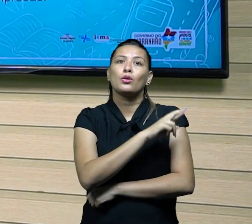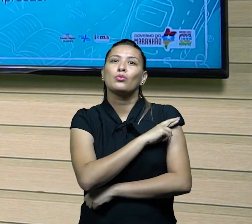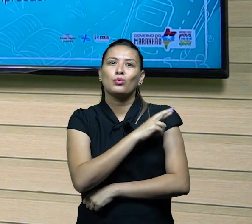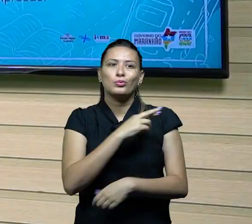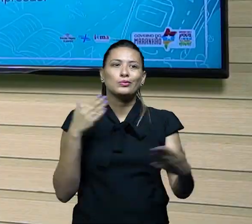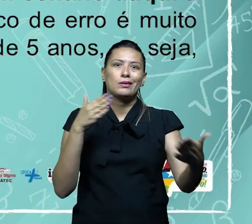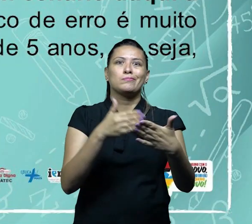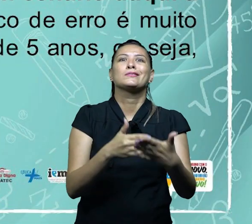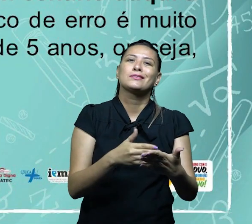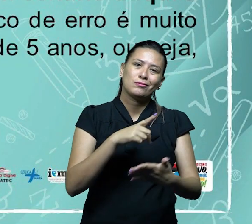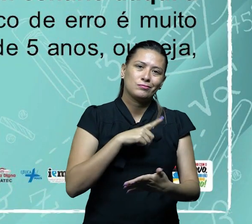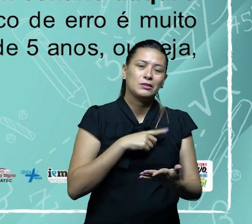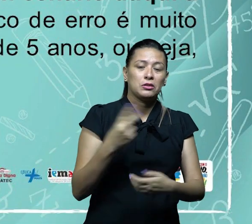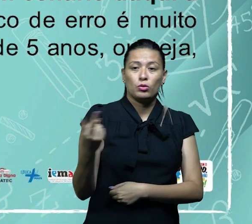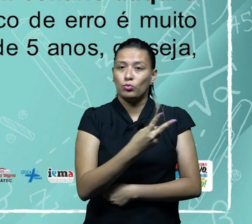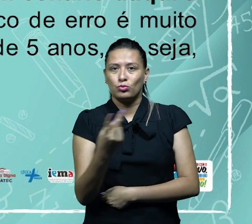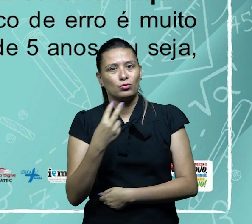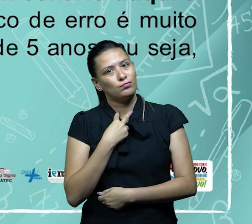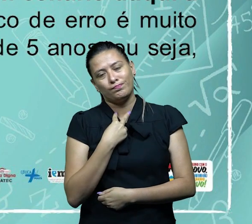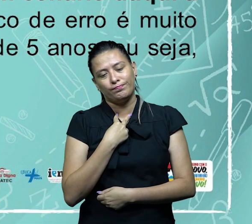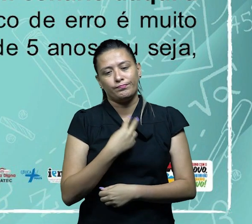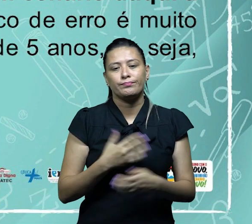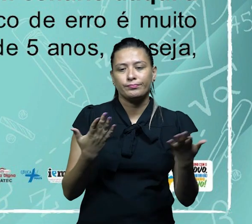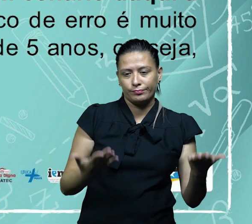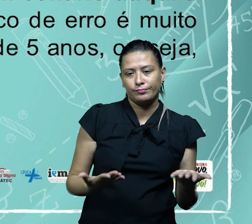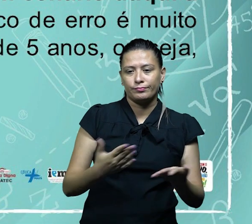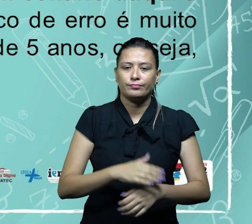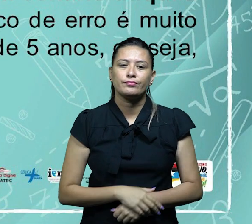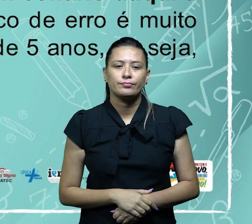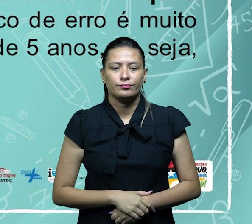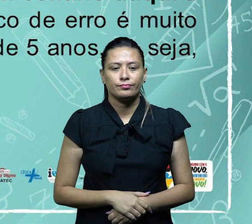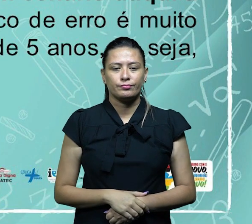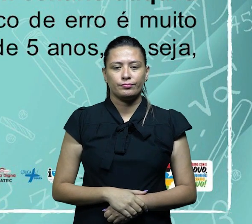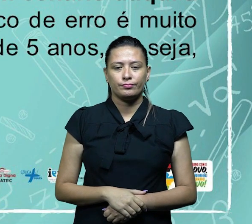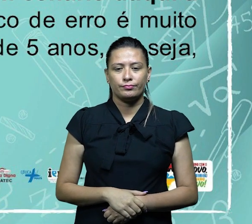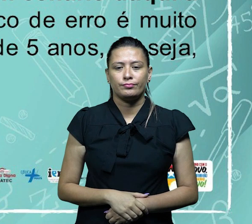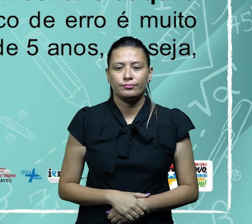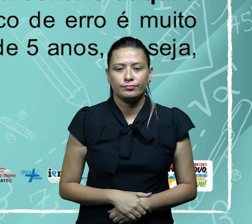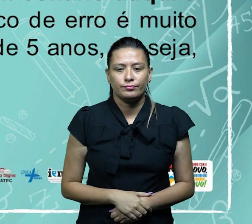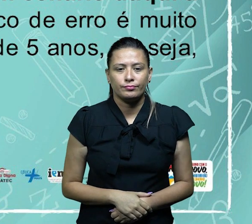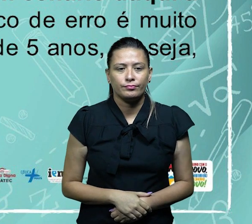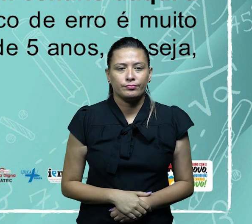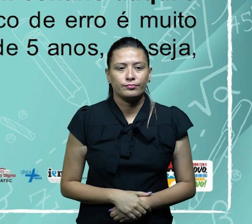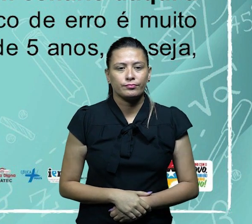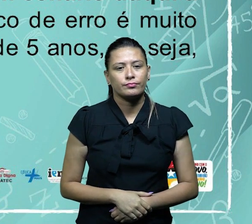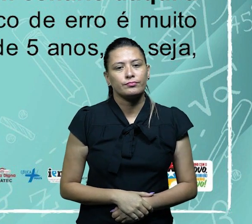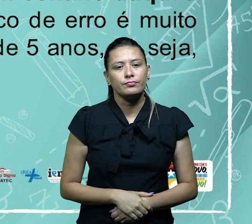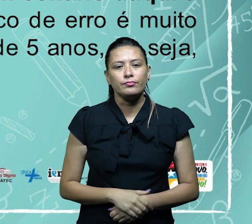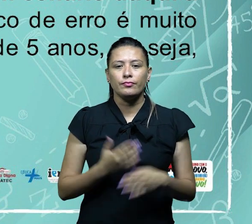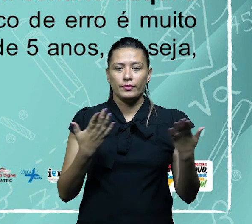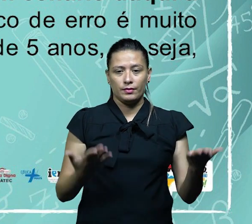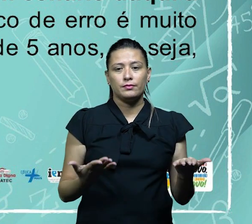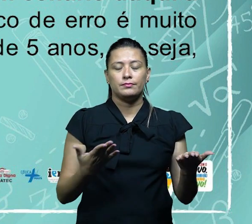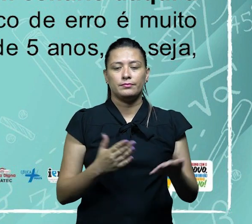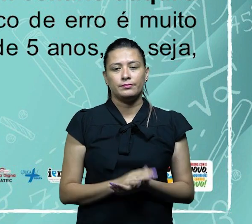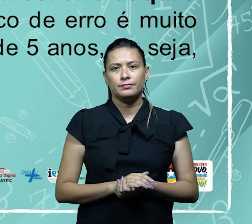situação da Júlia, ok? Então lá, primeiro a gente vai analisar o período, vamos ver, ó. Primeiro temos de definir o período a ser